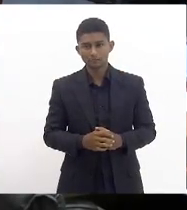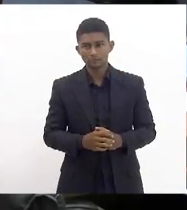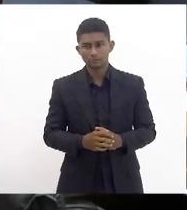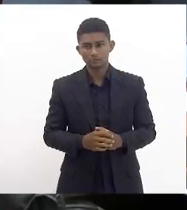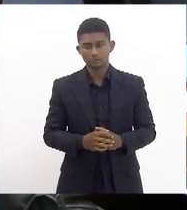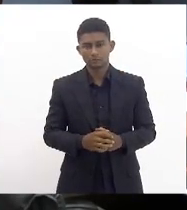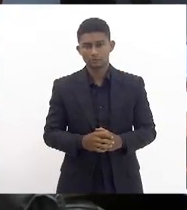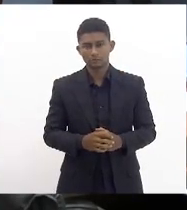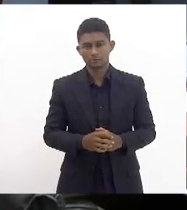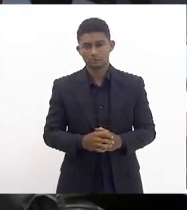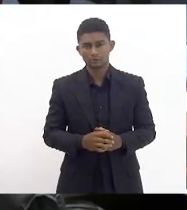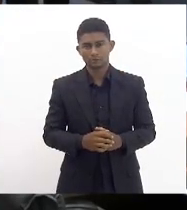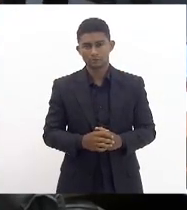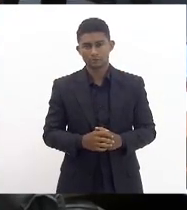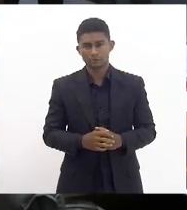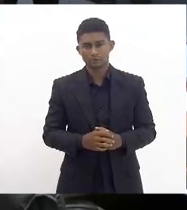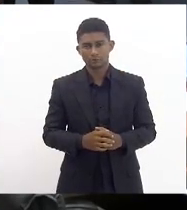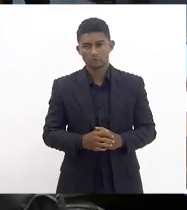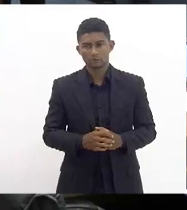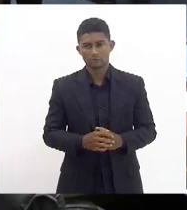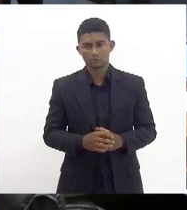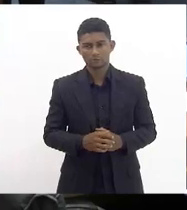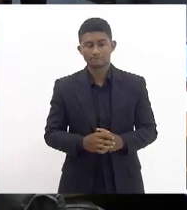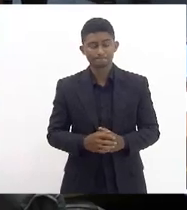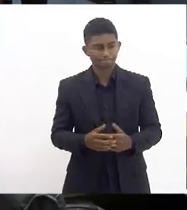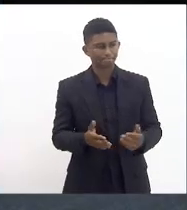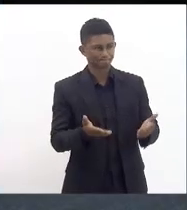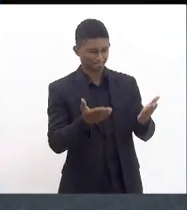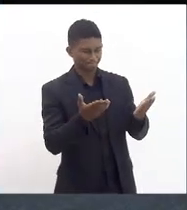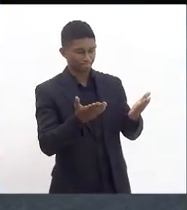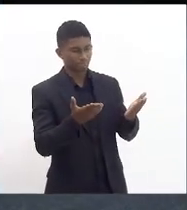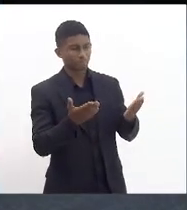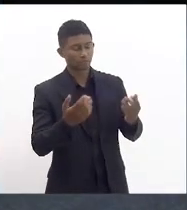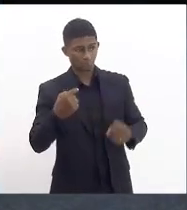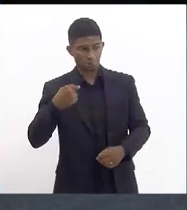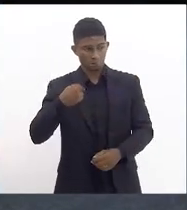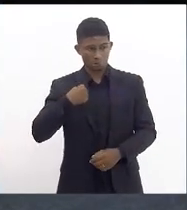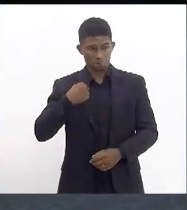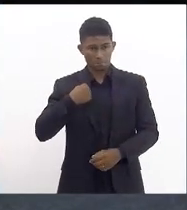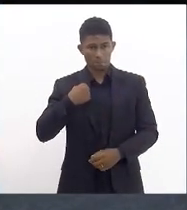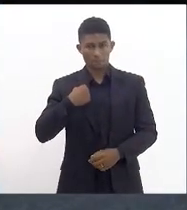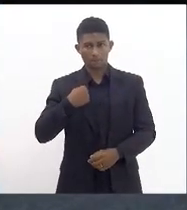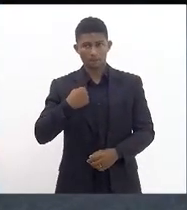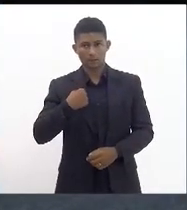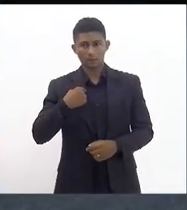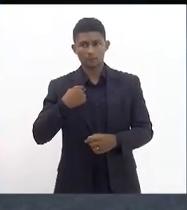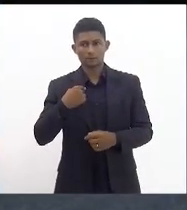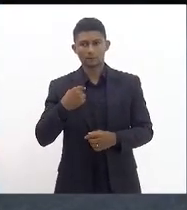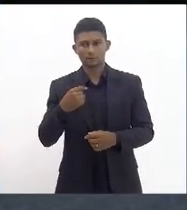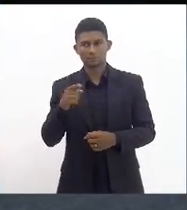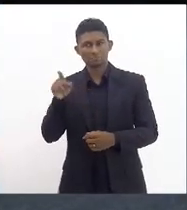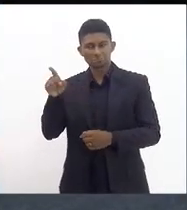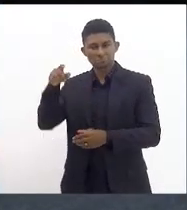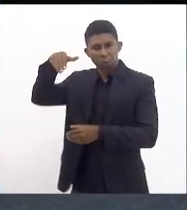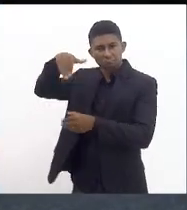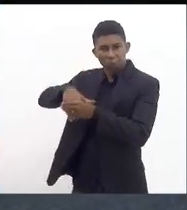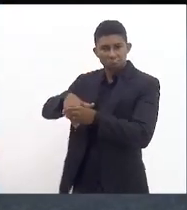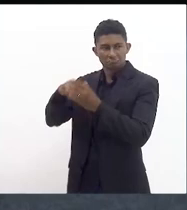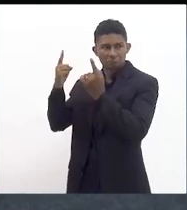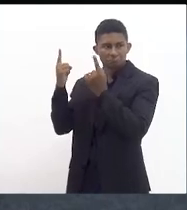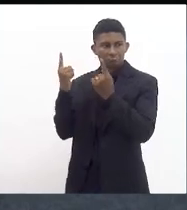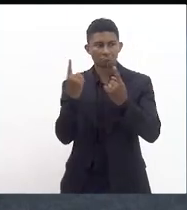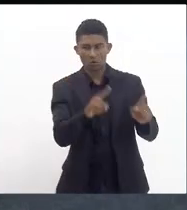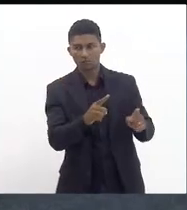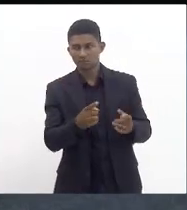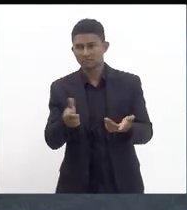Senhor presidente, eu vou depois desse voto contundente do deputado Luiz